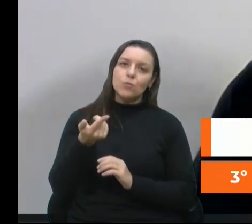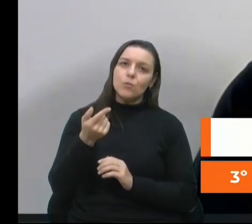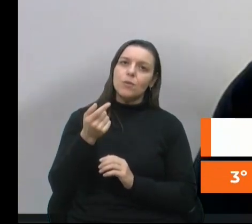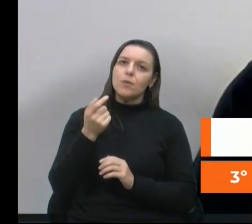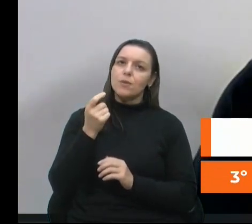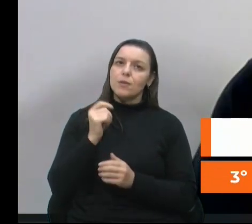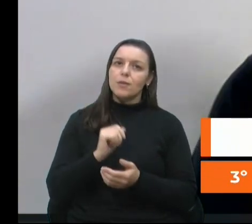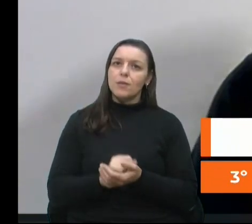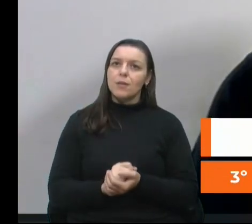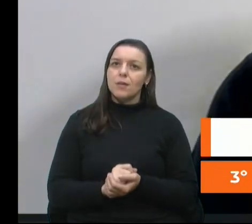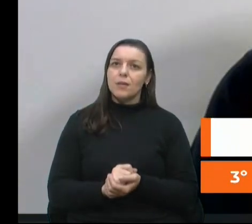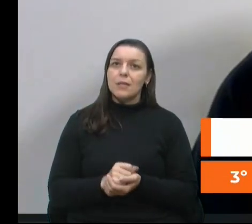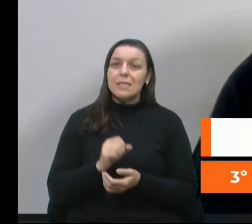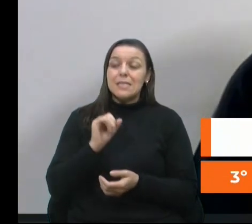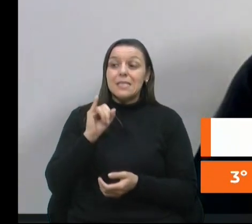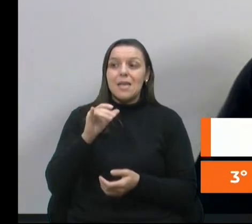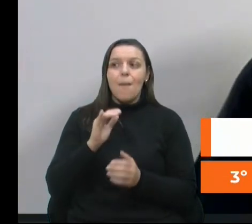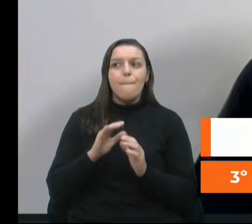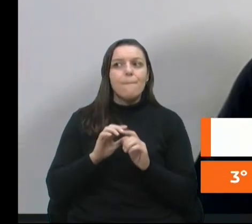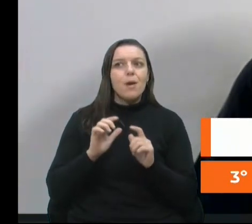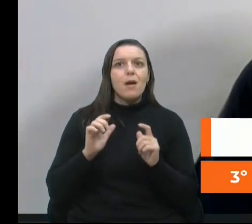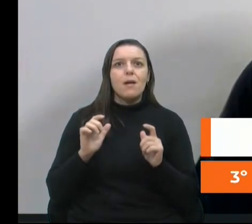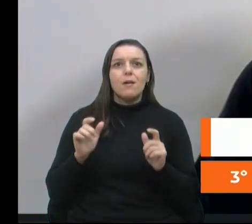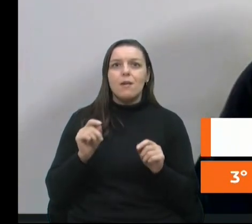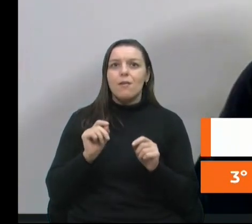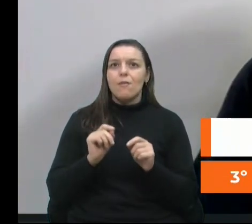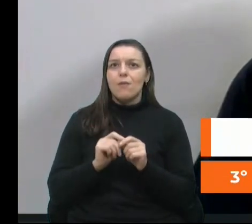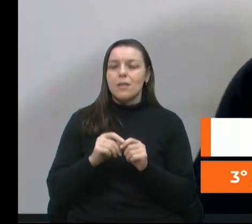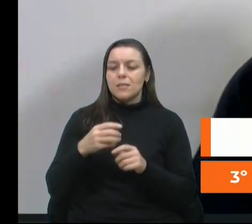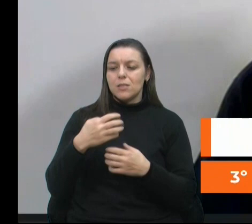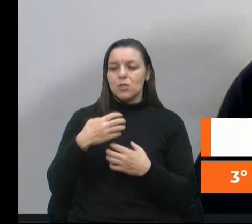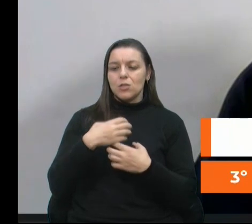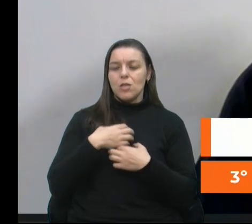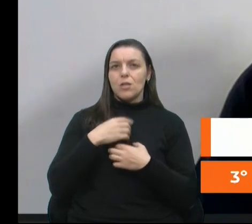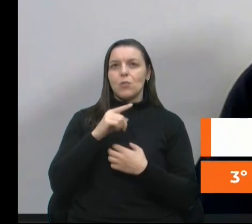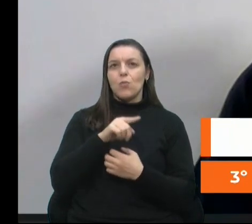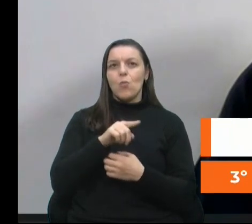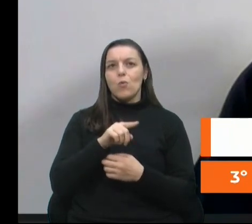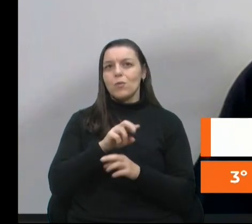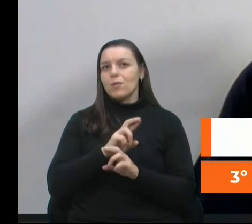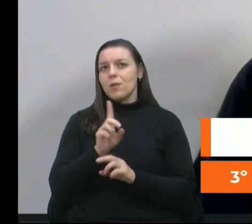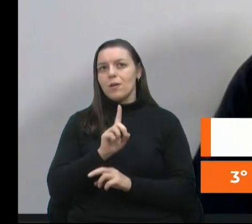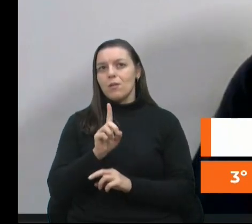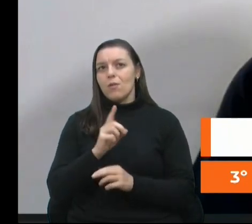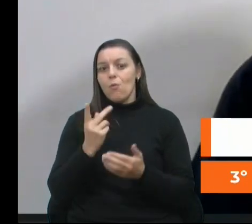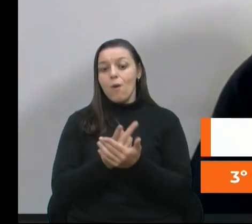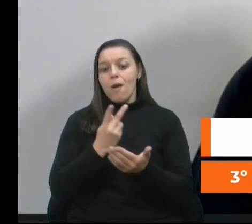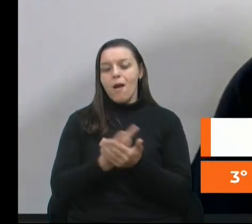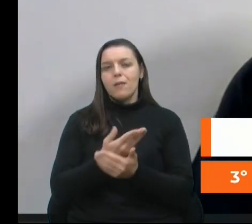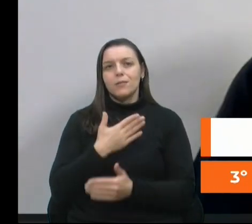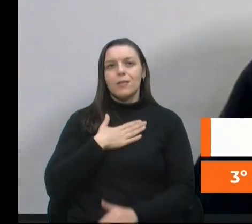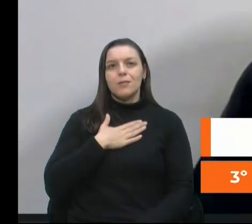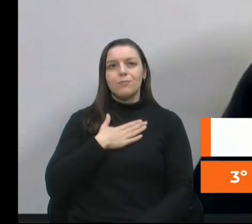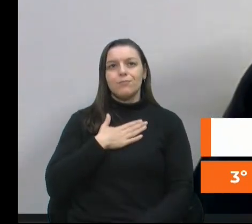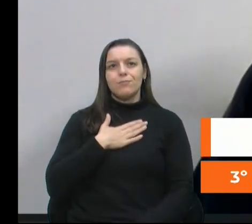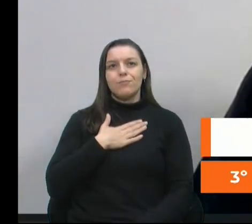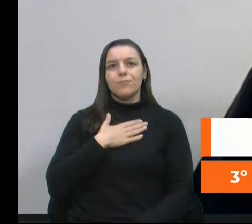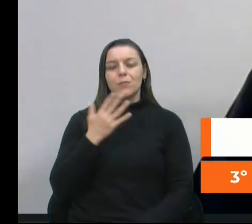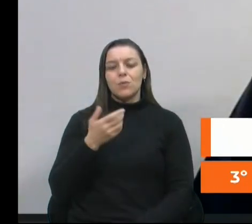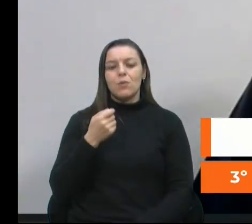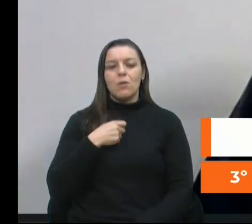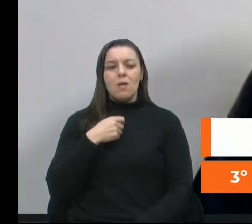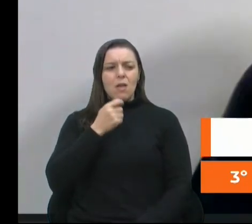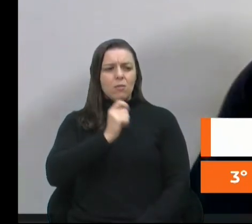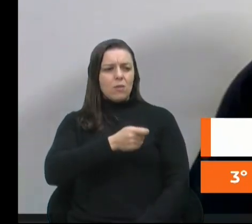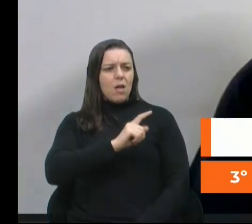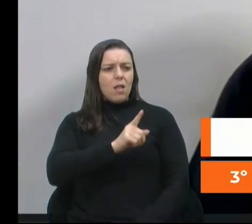agem como ele. E se a maioria faz desse jeito e eu não faço, é porque o errado sou eu. Principalmente quando eu sou